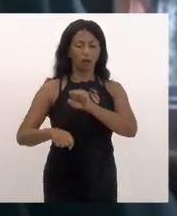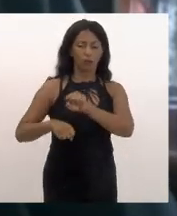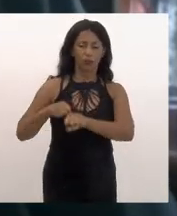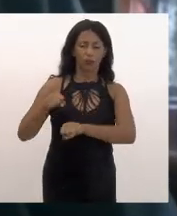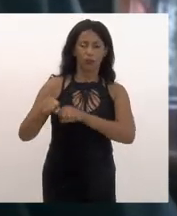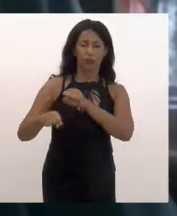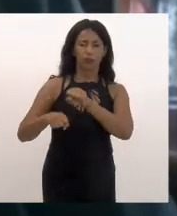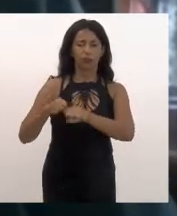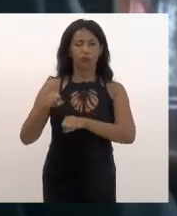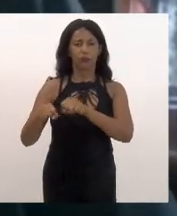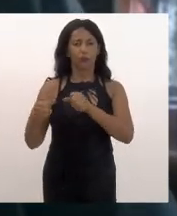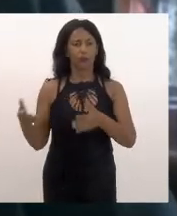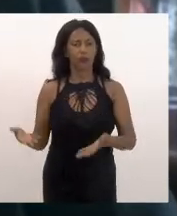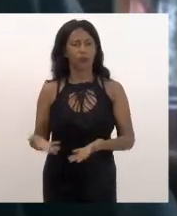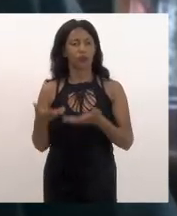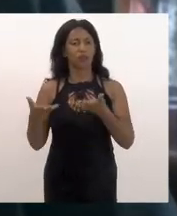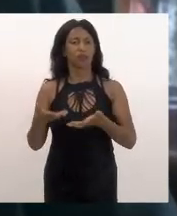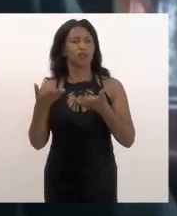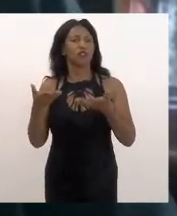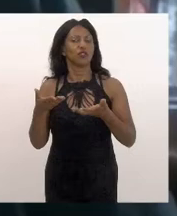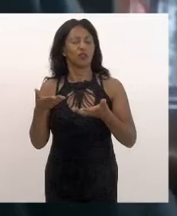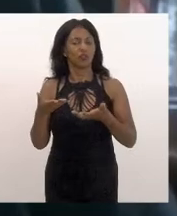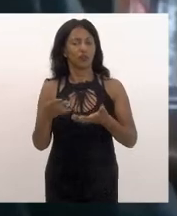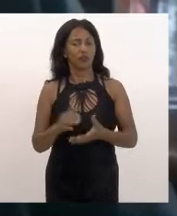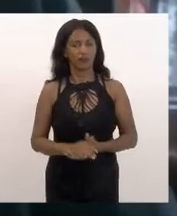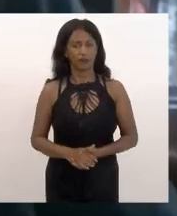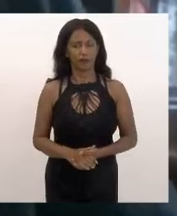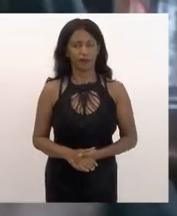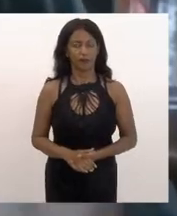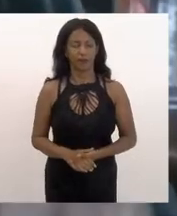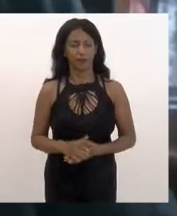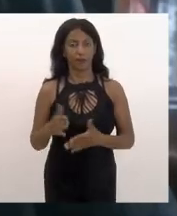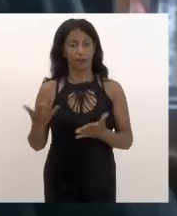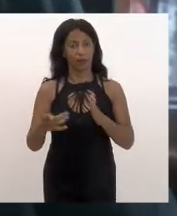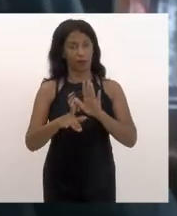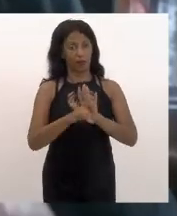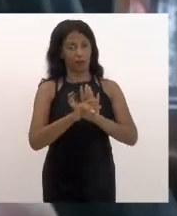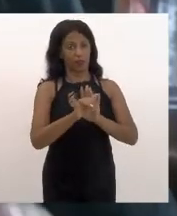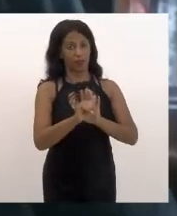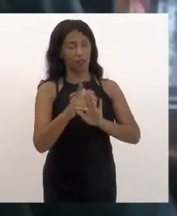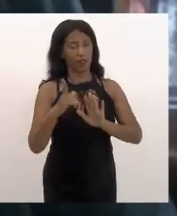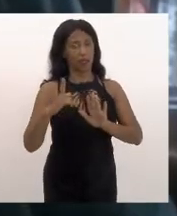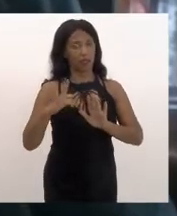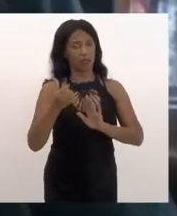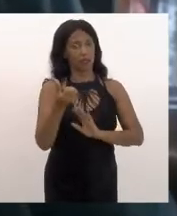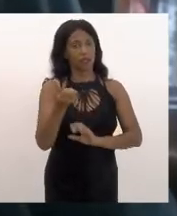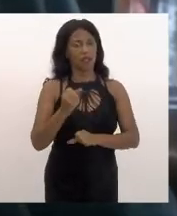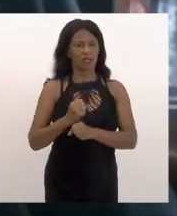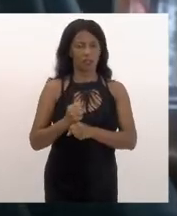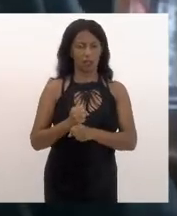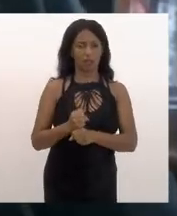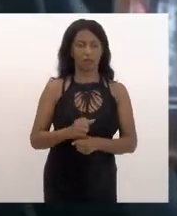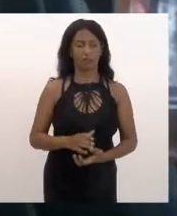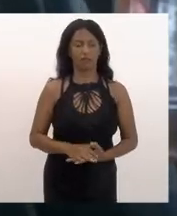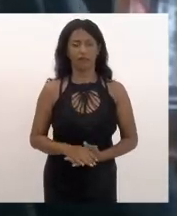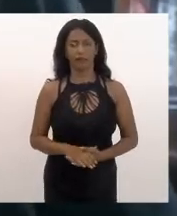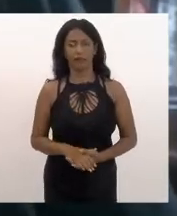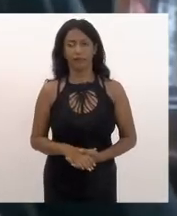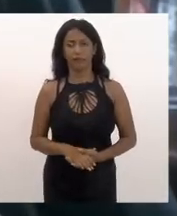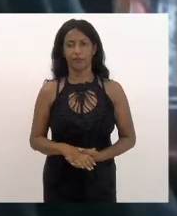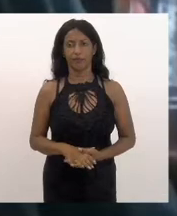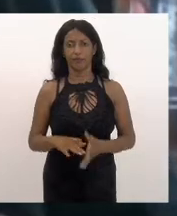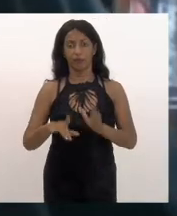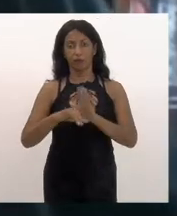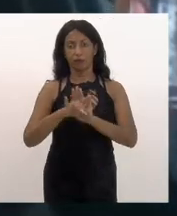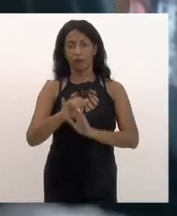cicloviário como incentivo ao uso de bicicleta. Então, essa lei tem 6 anos. Uma